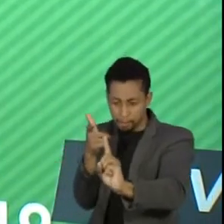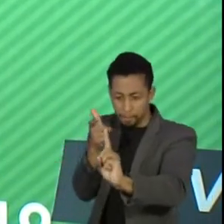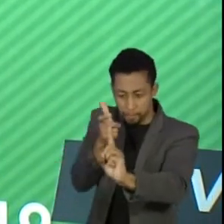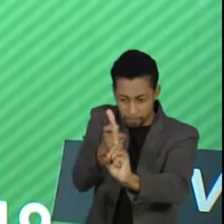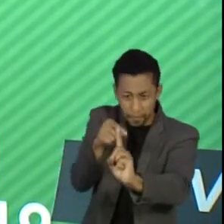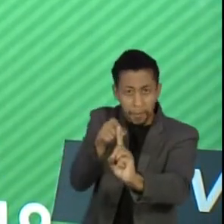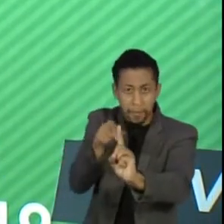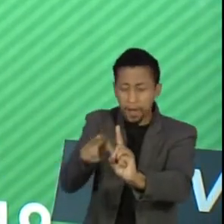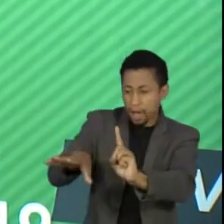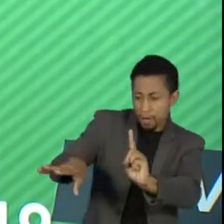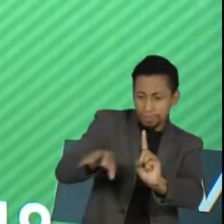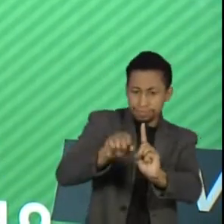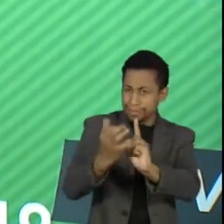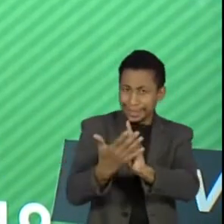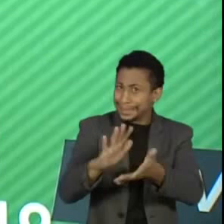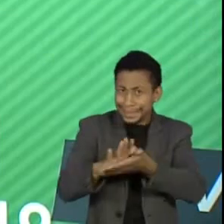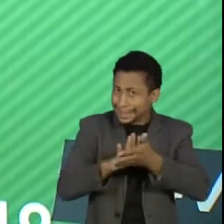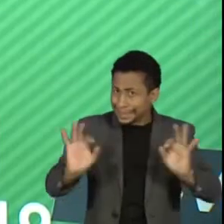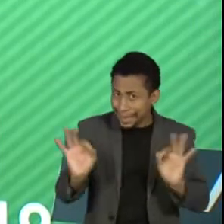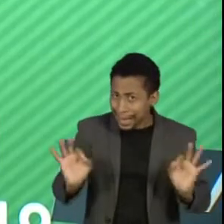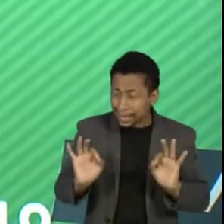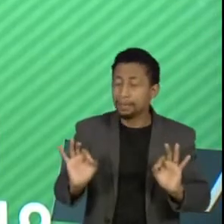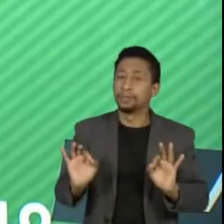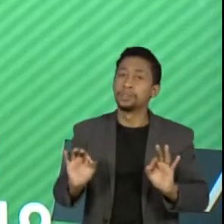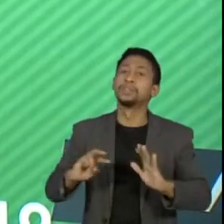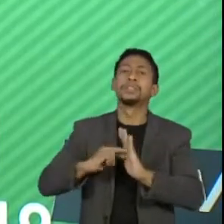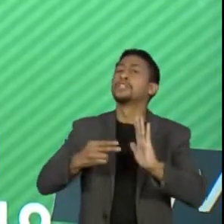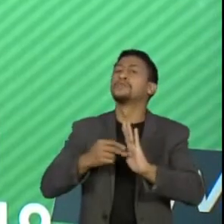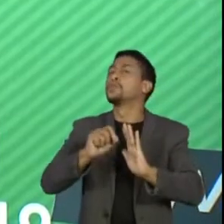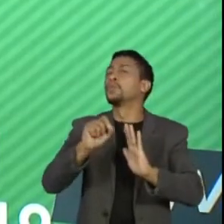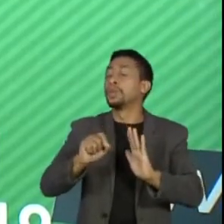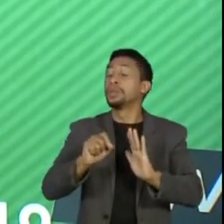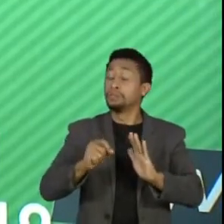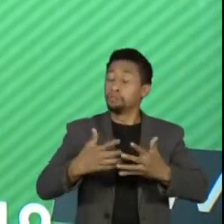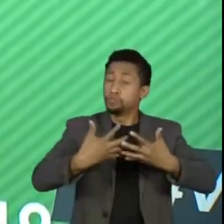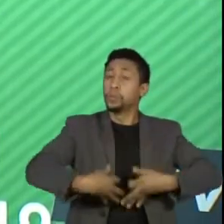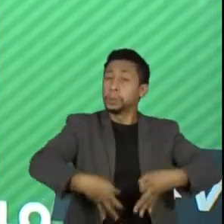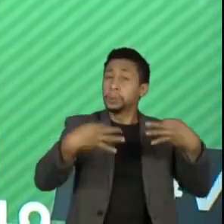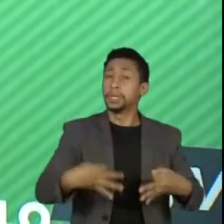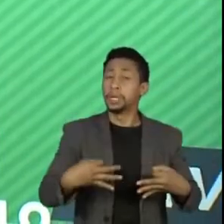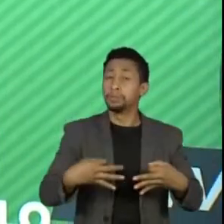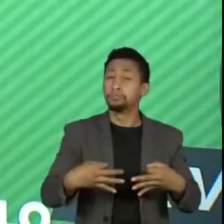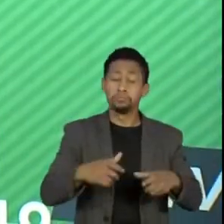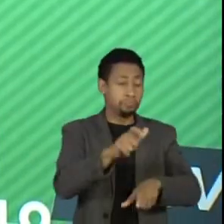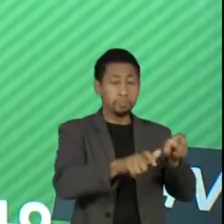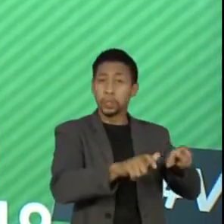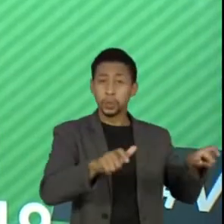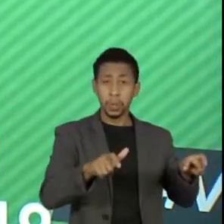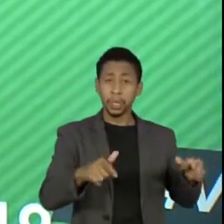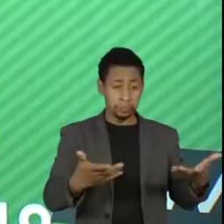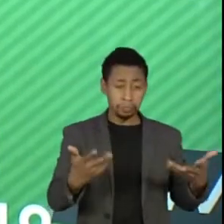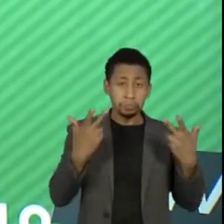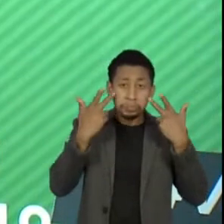níveis comunitário, ou seja, entre as pessoas em condições normais. Então, é um teste que